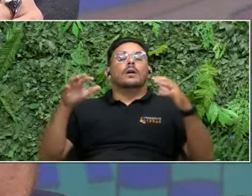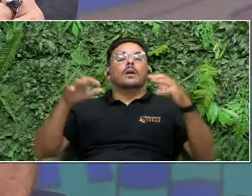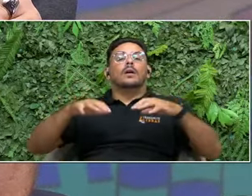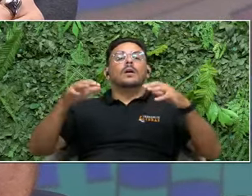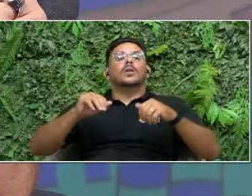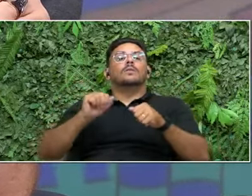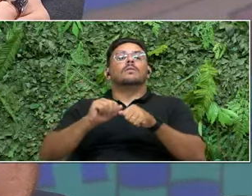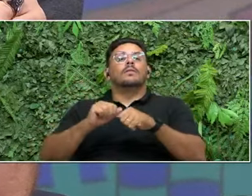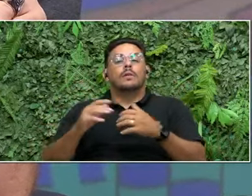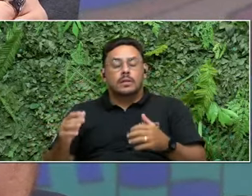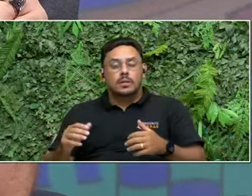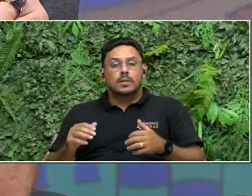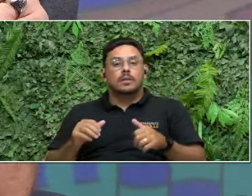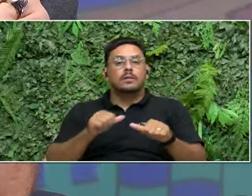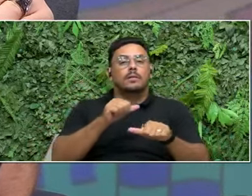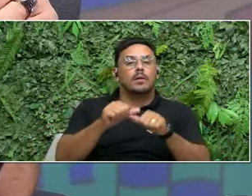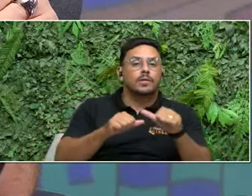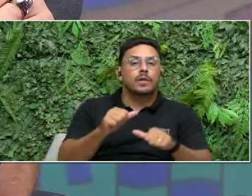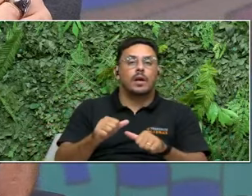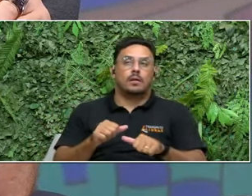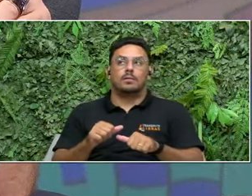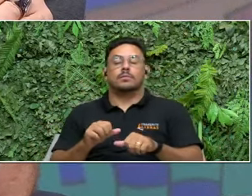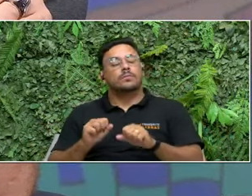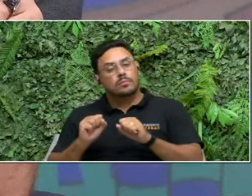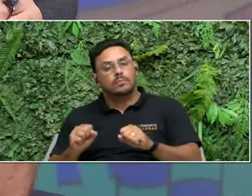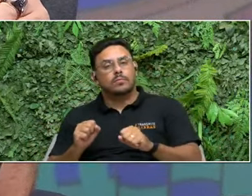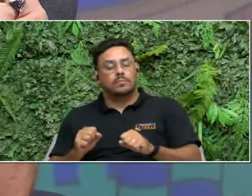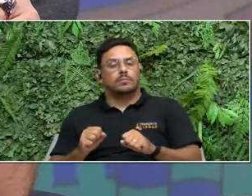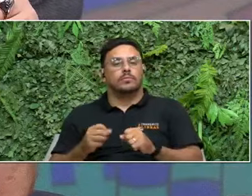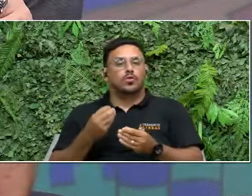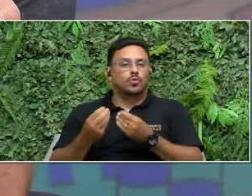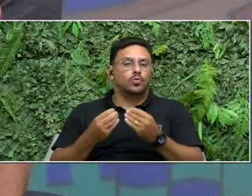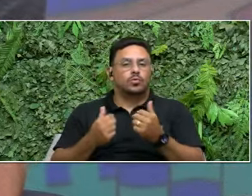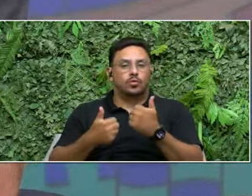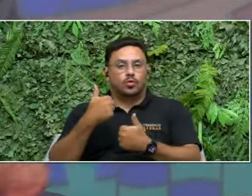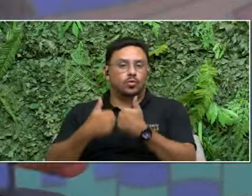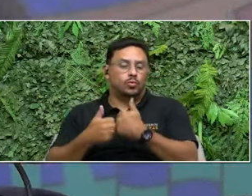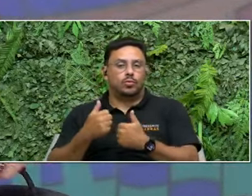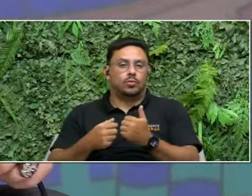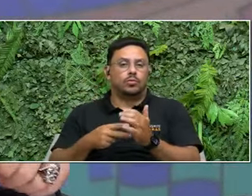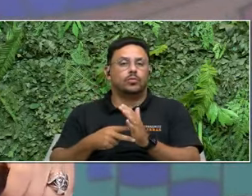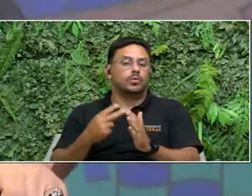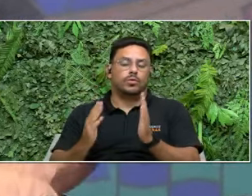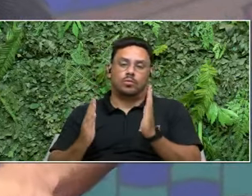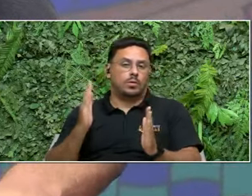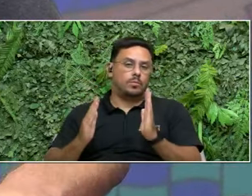ou vai modificar ou pode modificar na dinâmica do jogo pro segundo